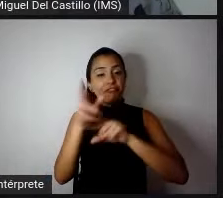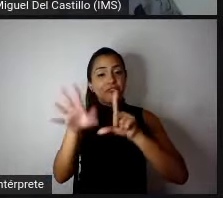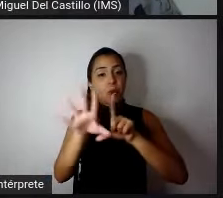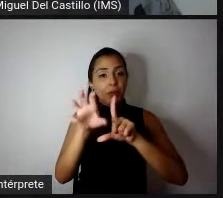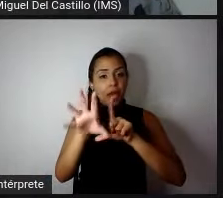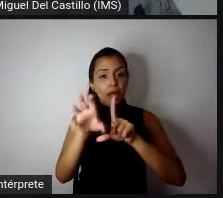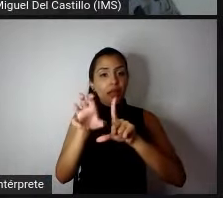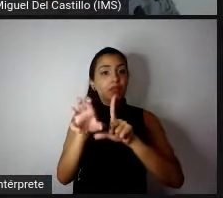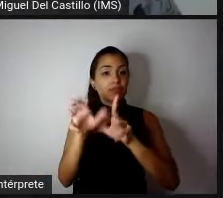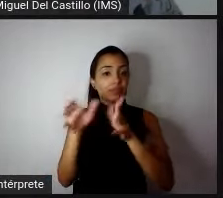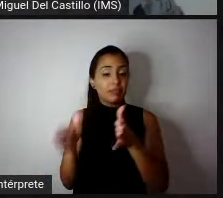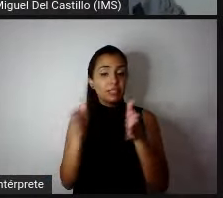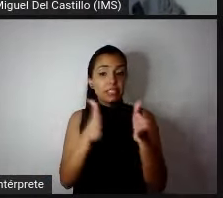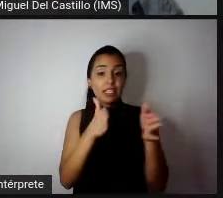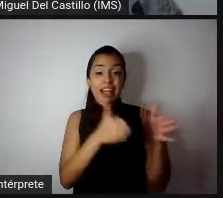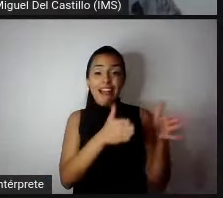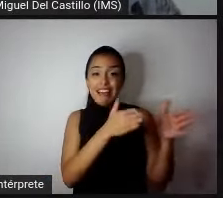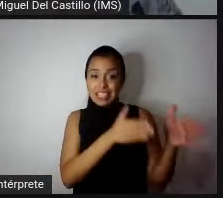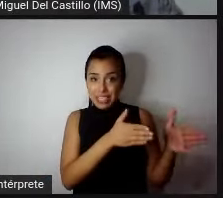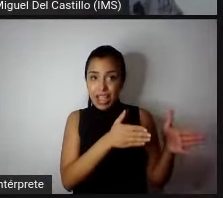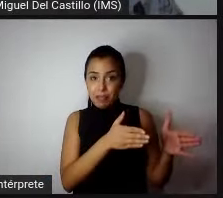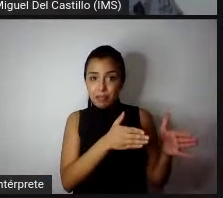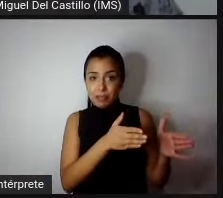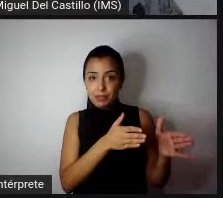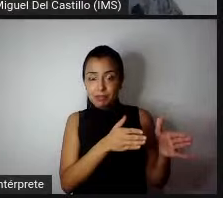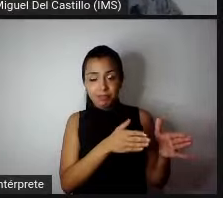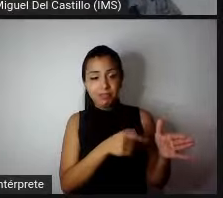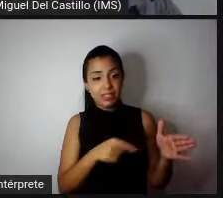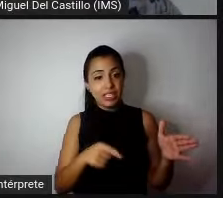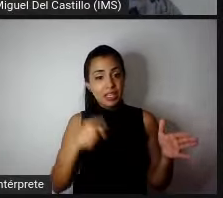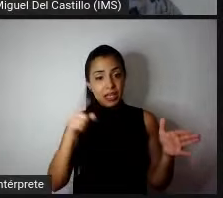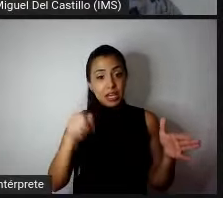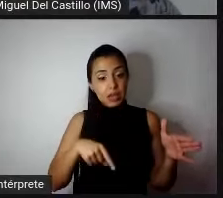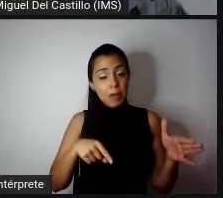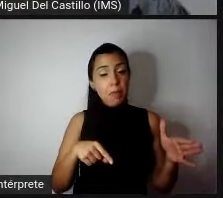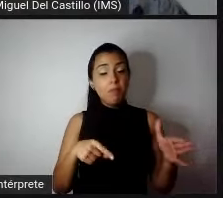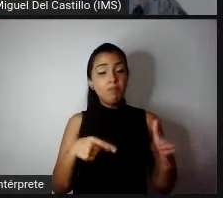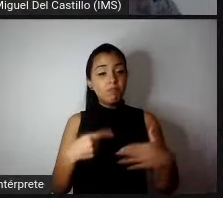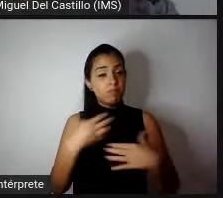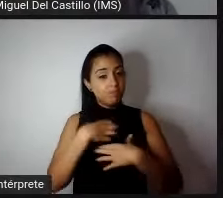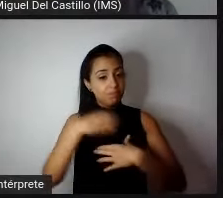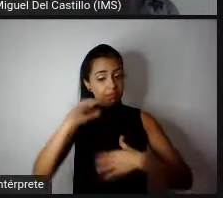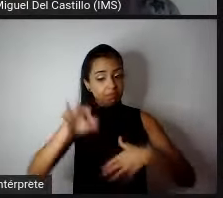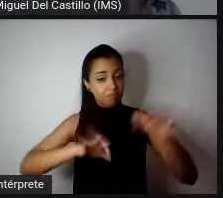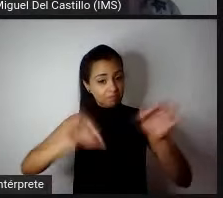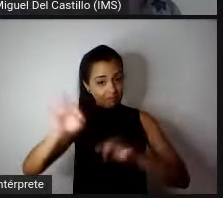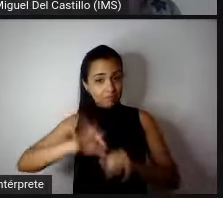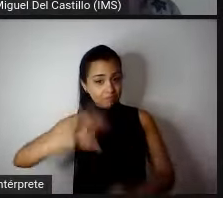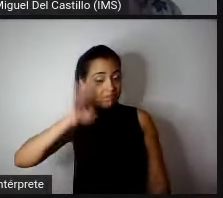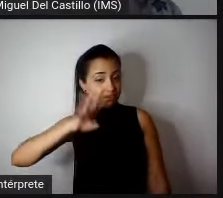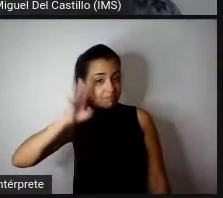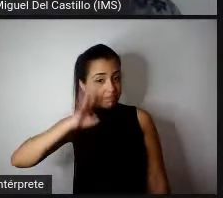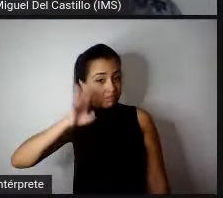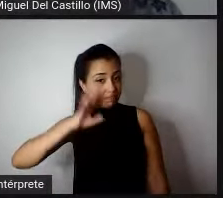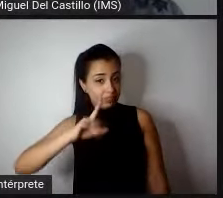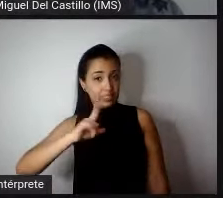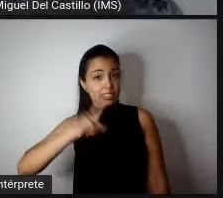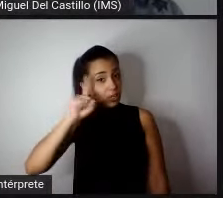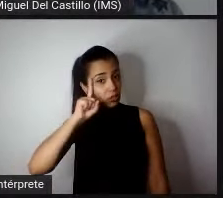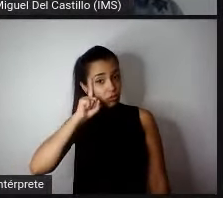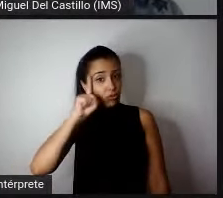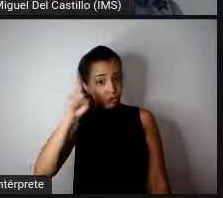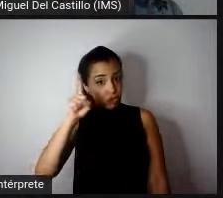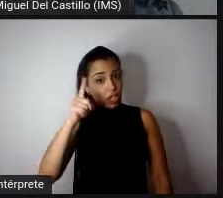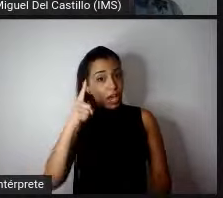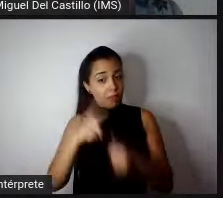coisa. Isso eu vou dar para o senhor Bic, que está falando, era bom ter isso um dia, uma curta disso,